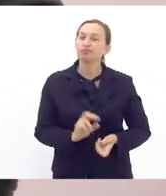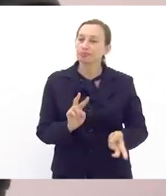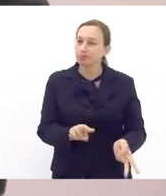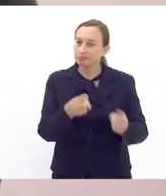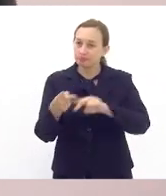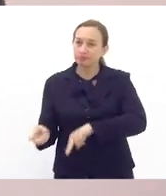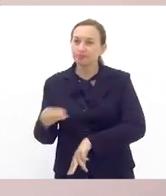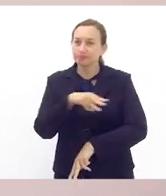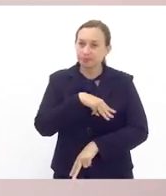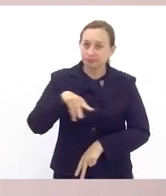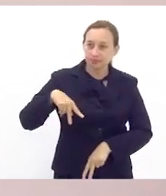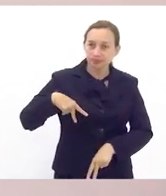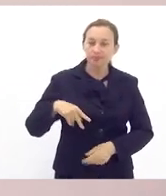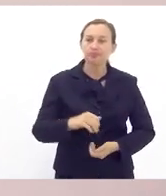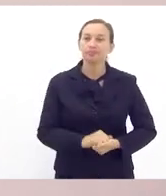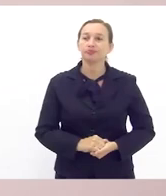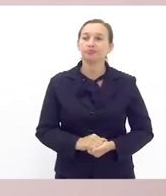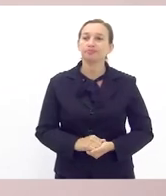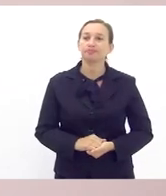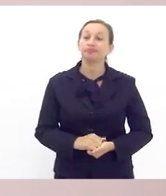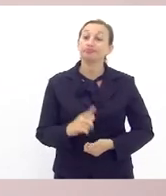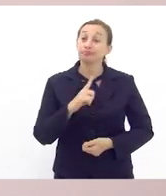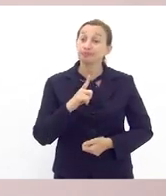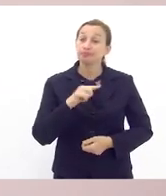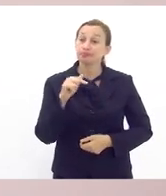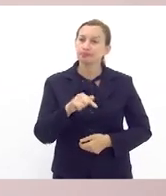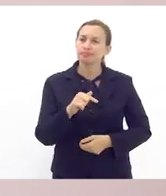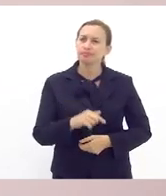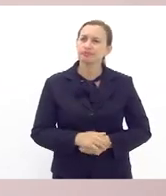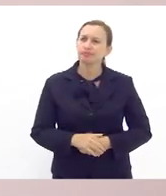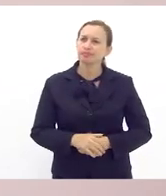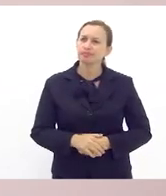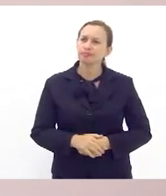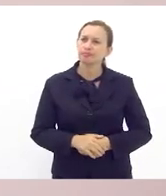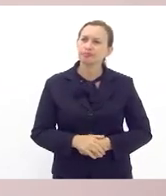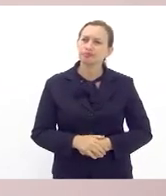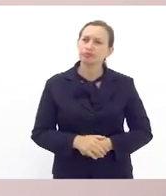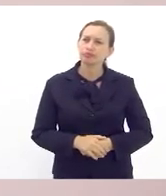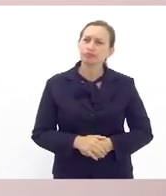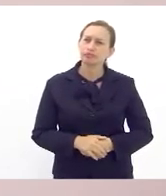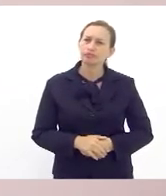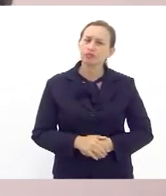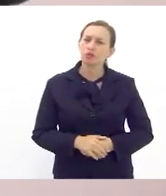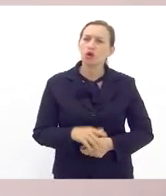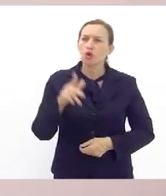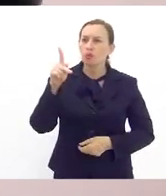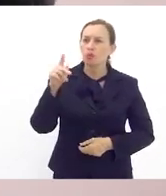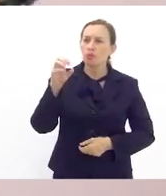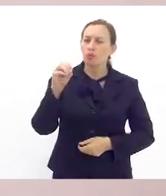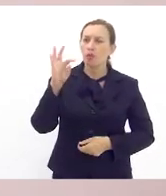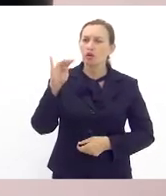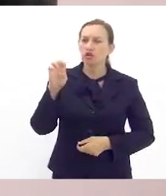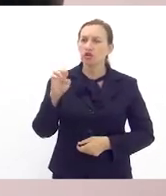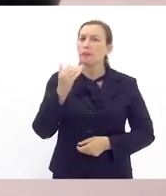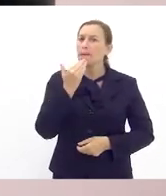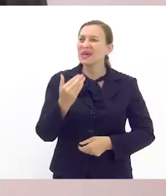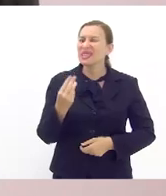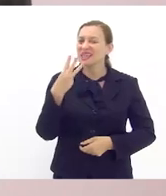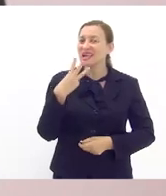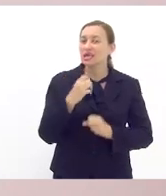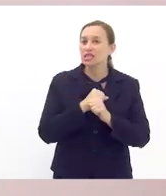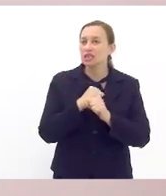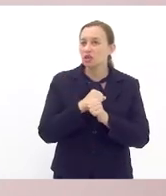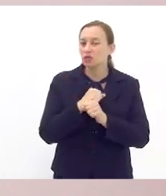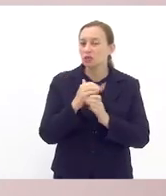encaminhei ao Ministério Público nós temos aqui tá um poste que foi pedida três